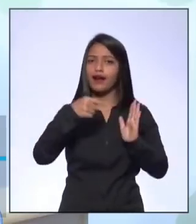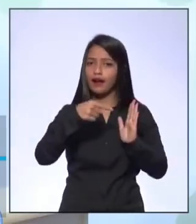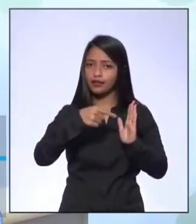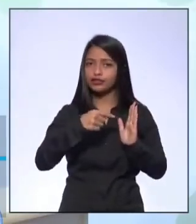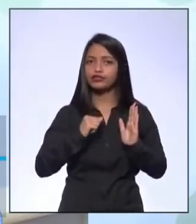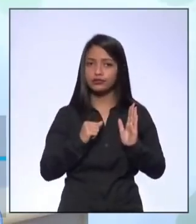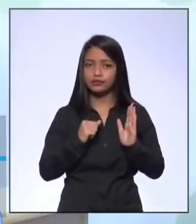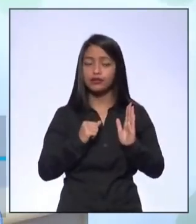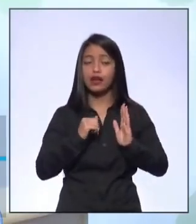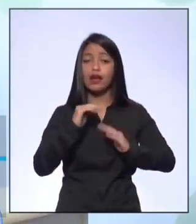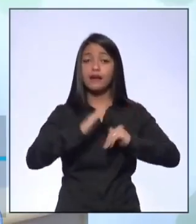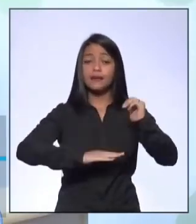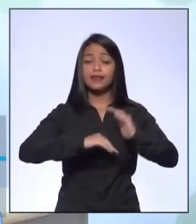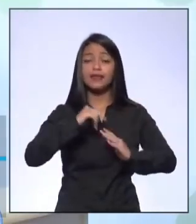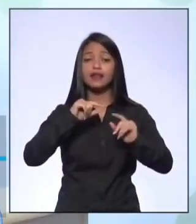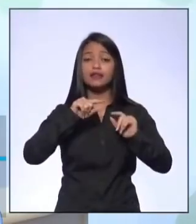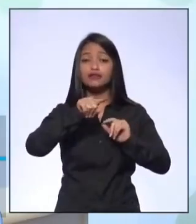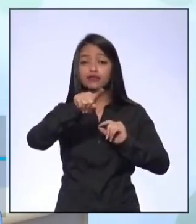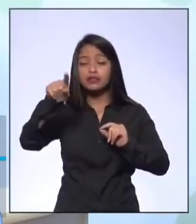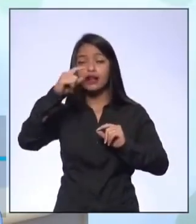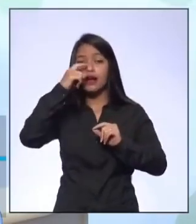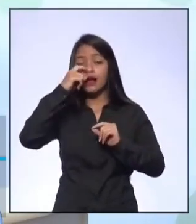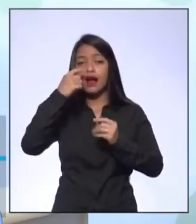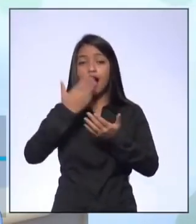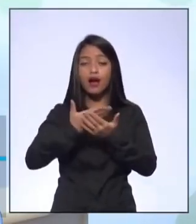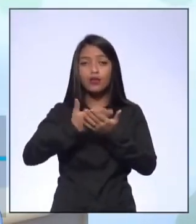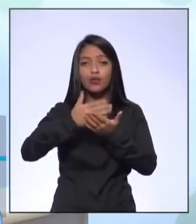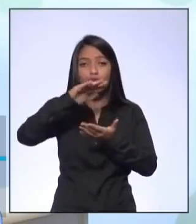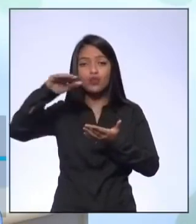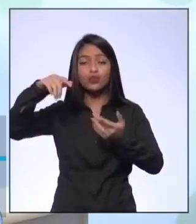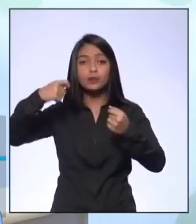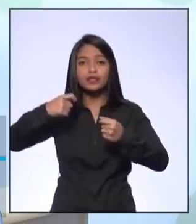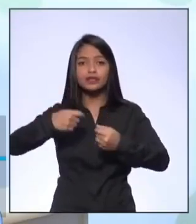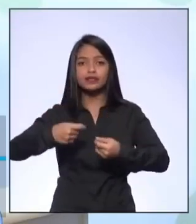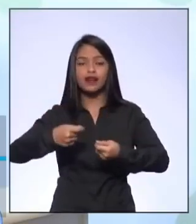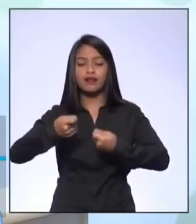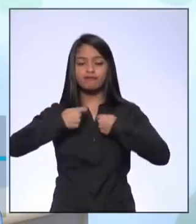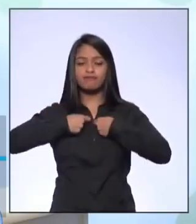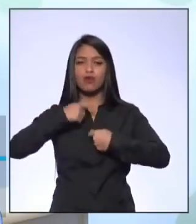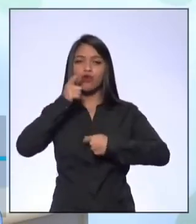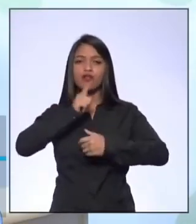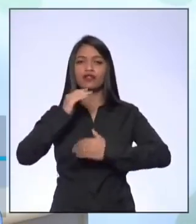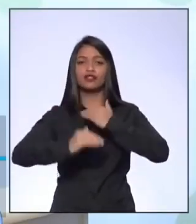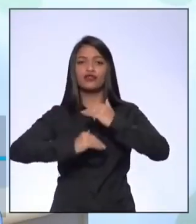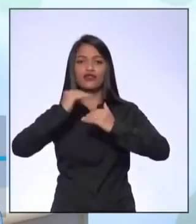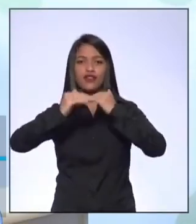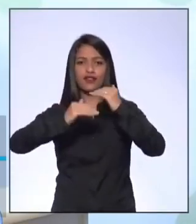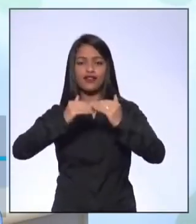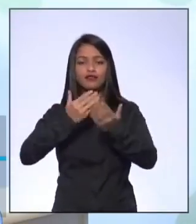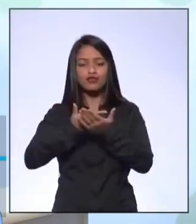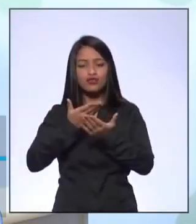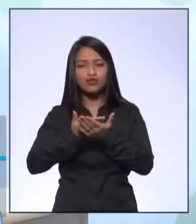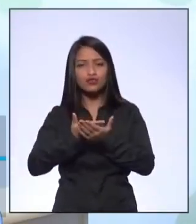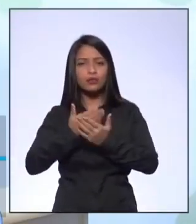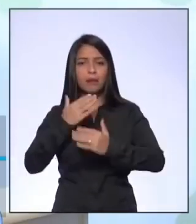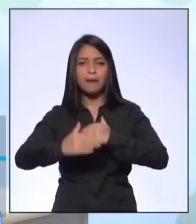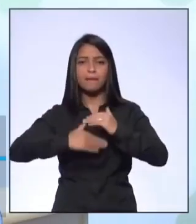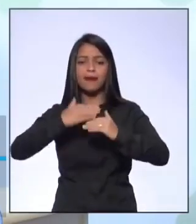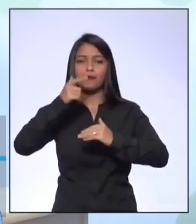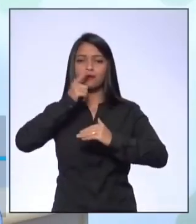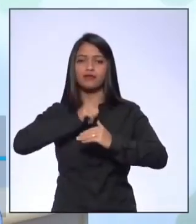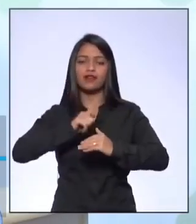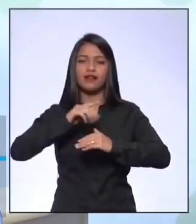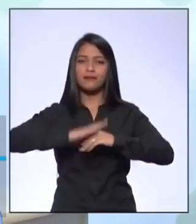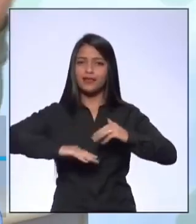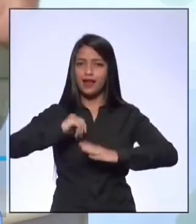das habilidades que vocês, estudantes, precisam desenvolver ao longo do estudo, ao longo